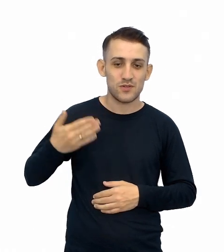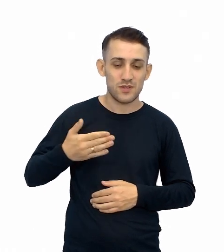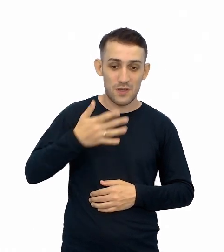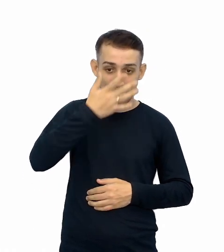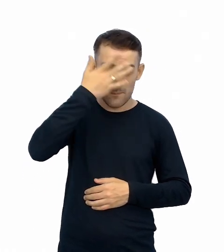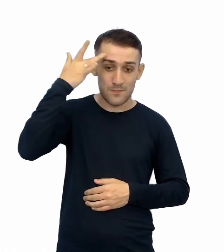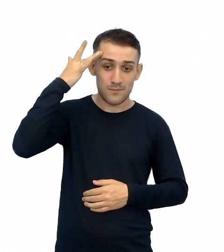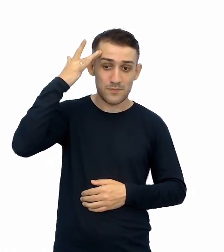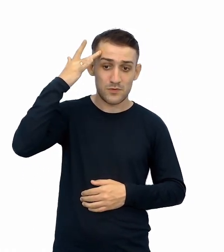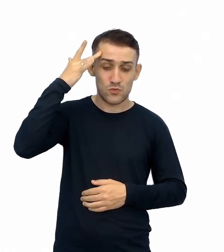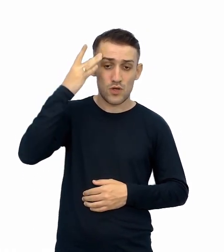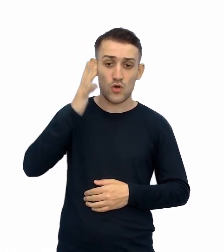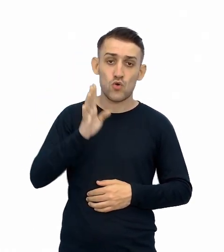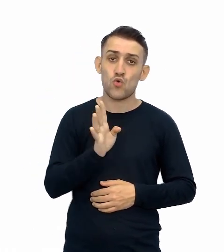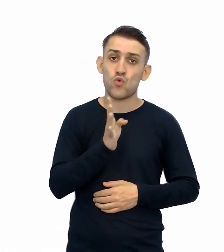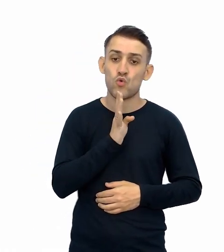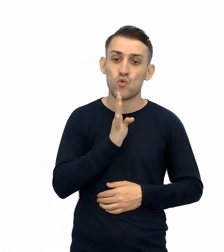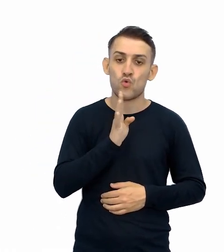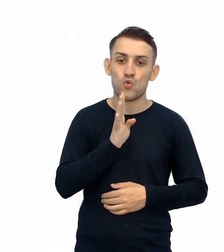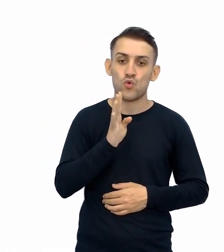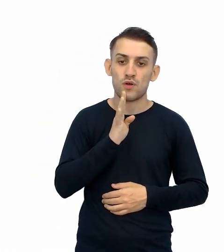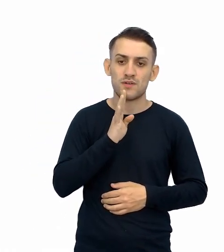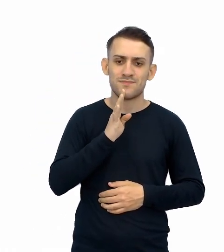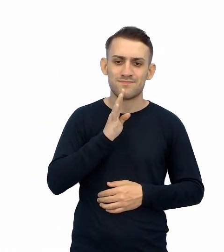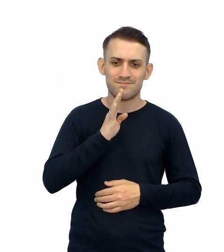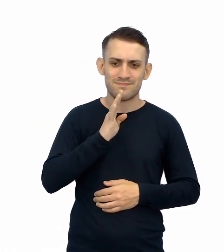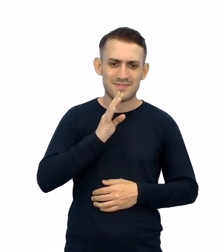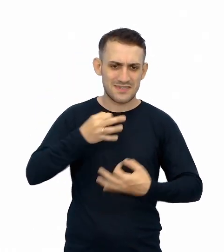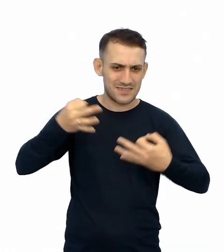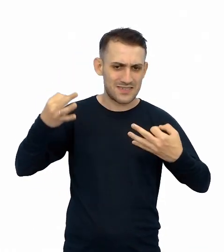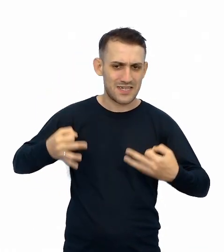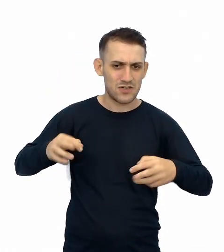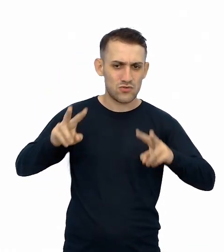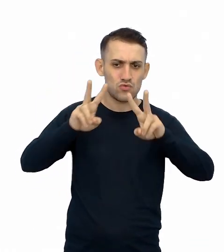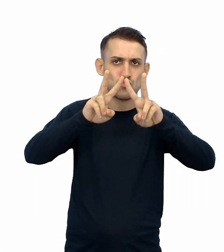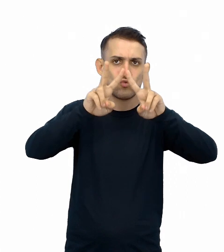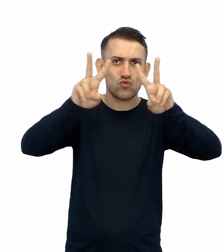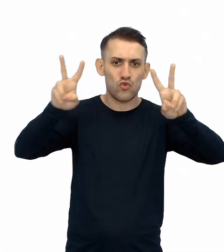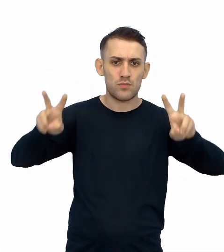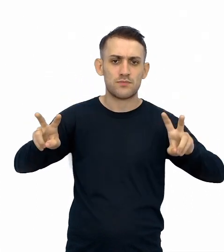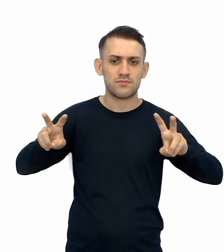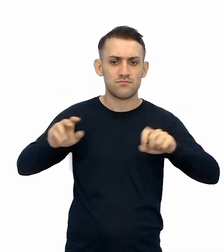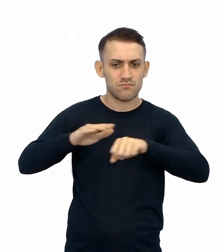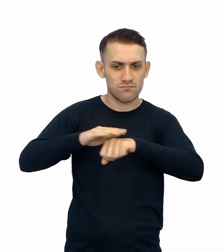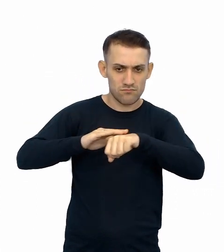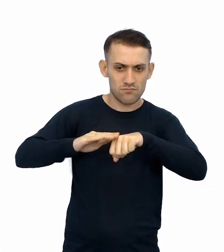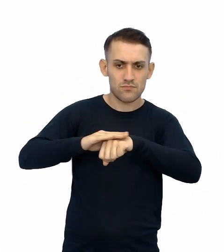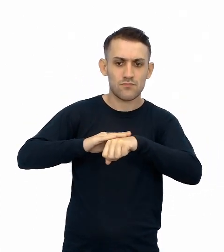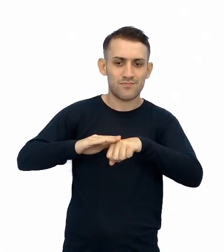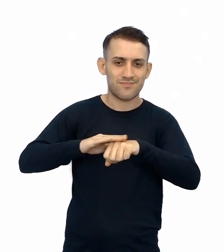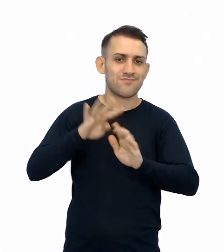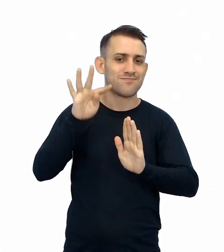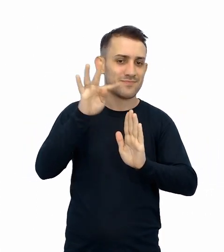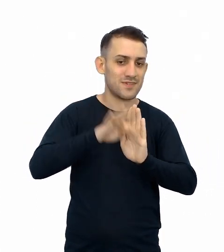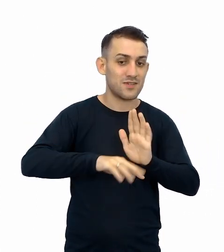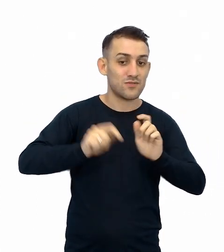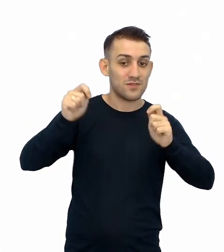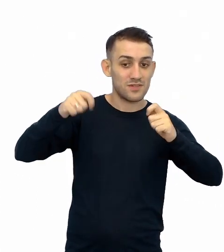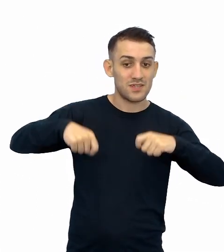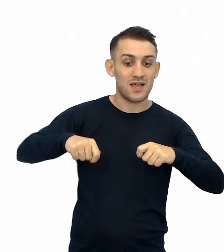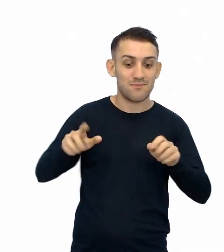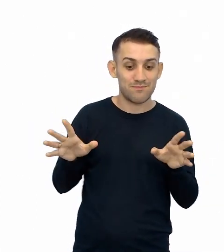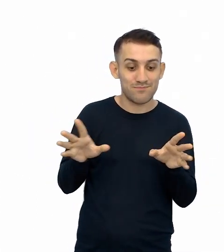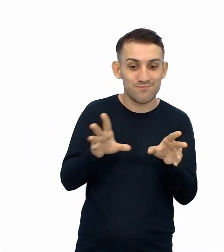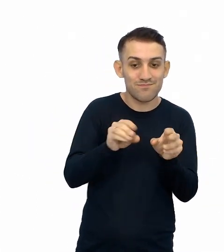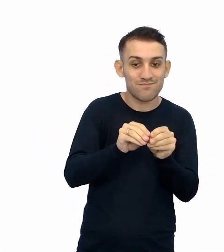interlocutor conhece bastante sobre o assunto que será tratado, o texto pode ser mais